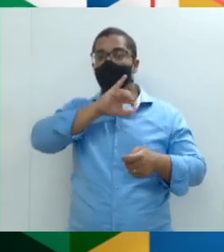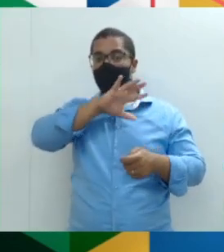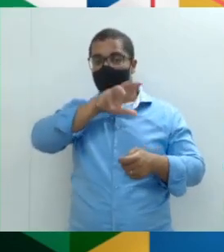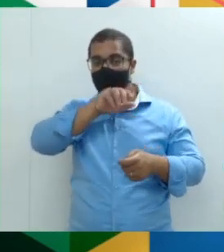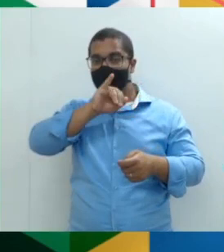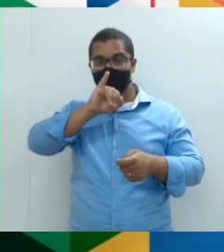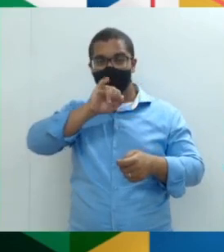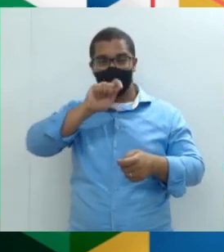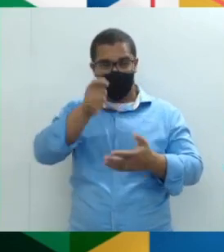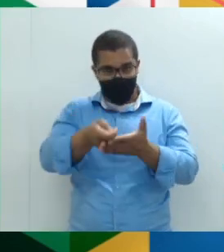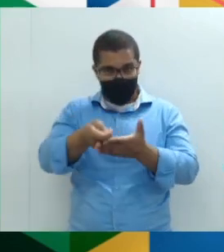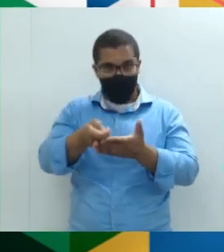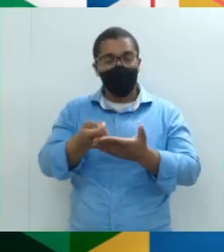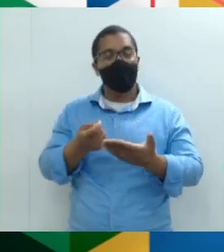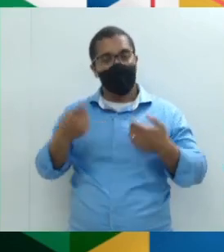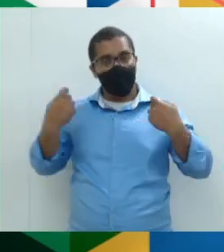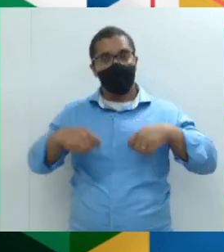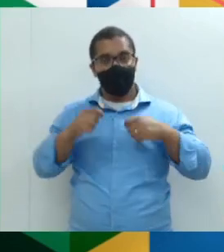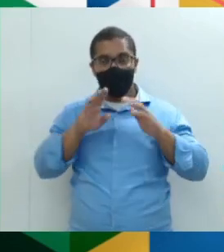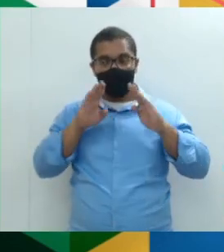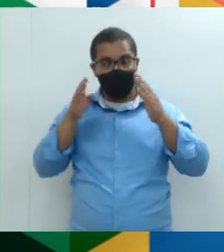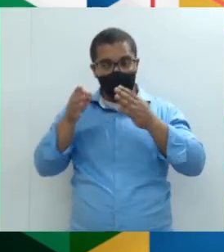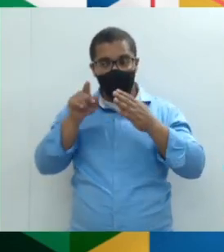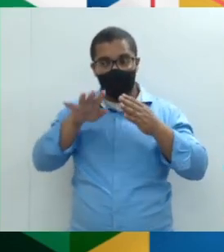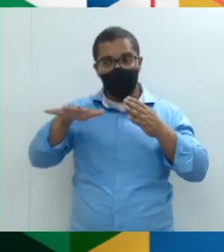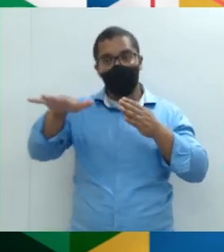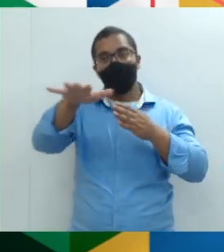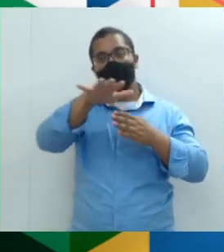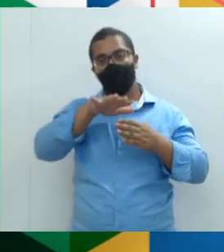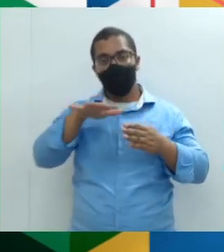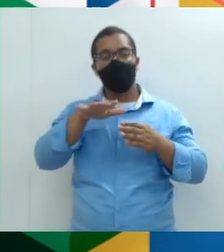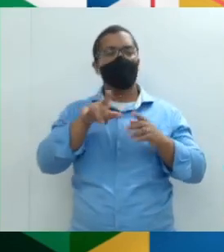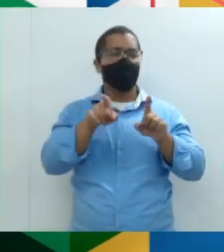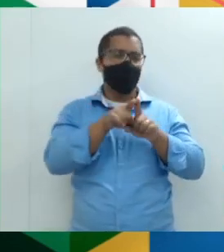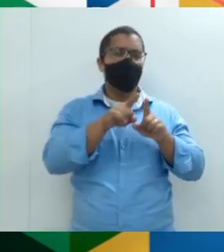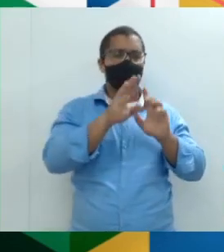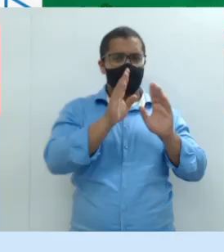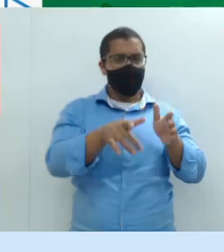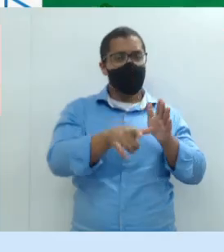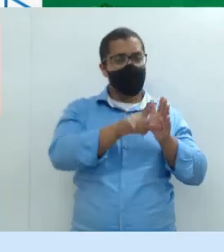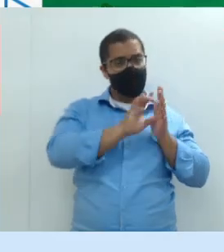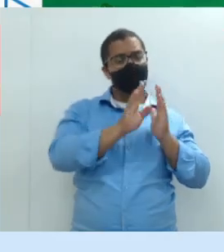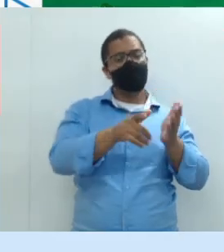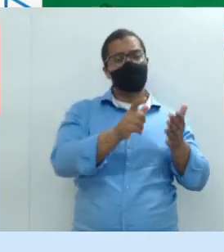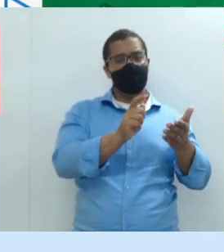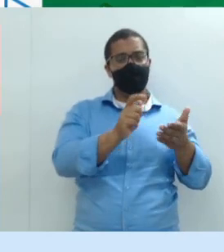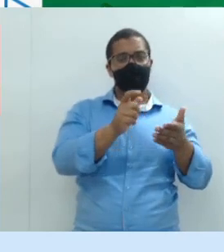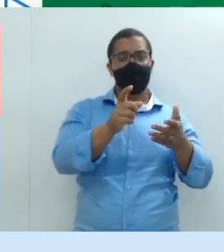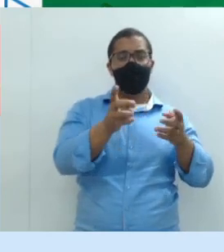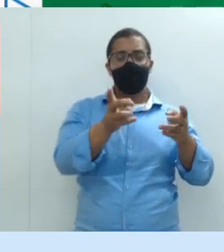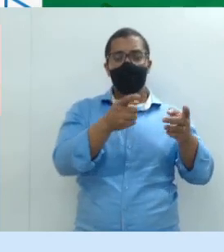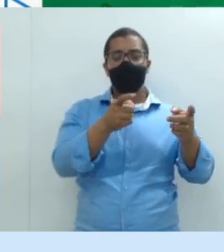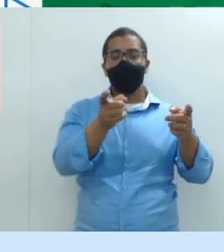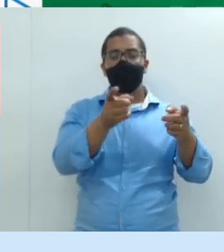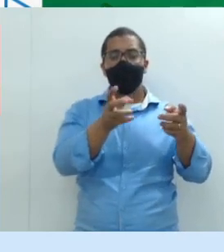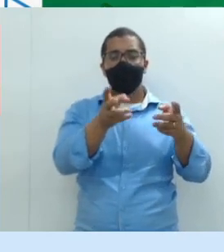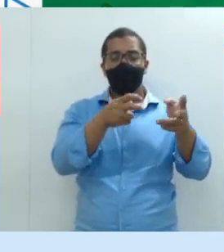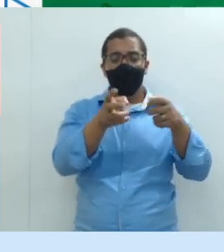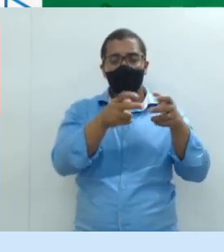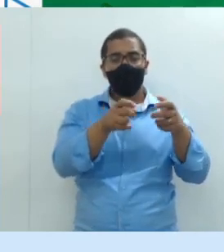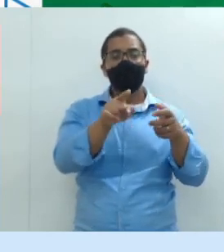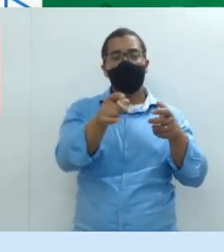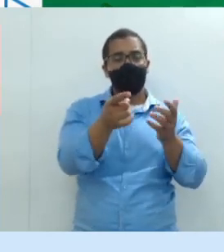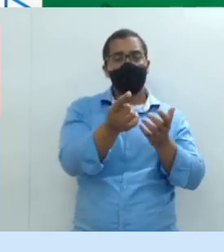também voltados para a Igreja Católica, além de todos os outros impostos que já eram recolhidos e serão cada vez mais recolhidos durante esse lapso temporal da